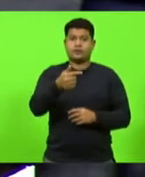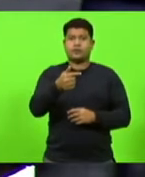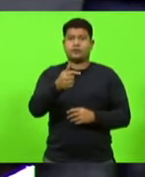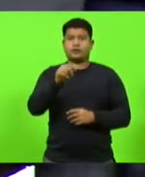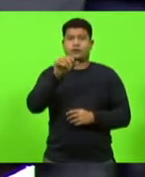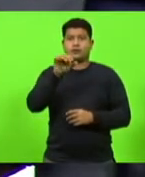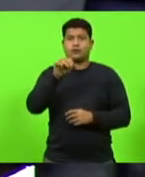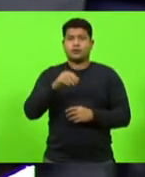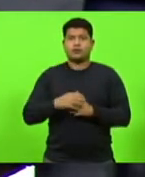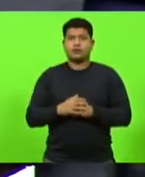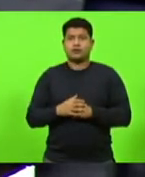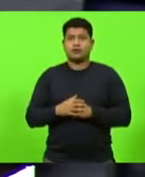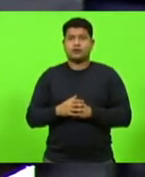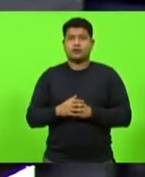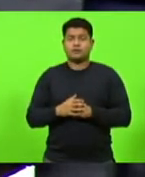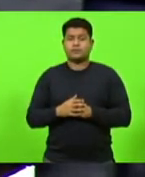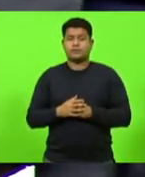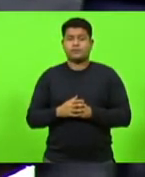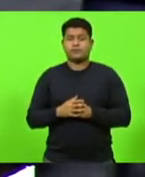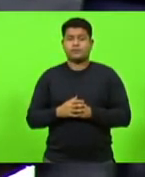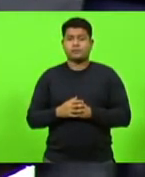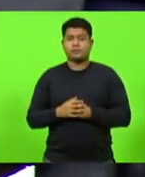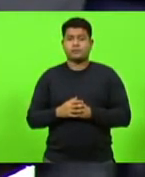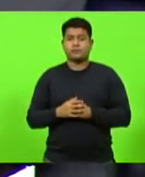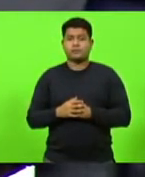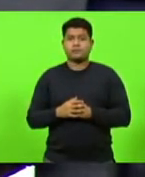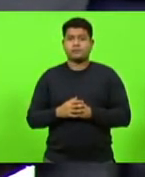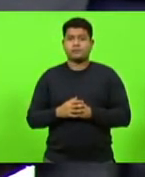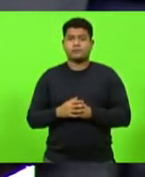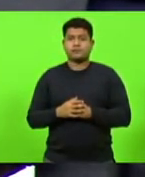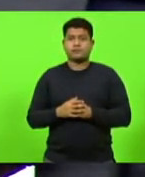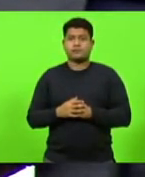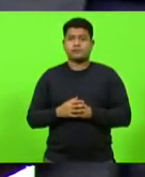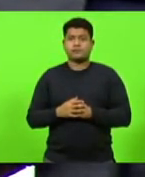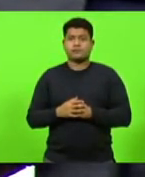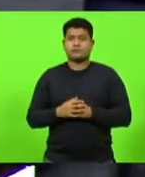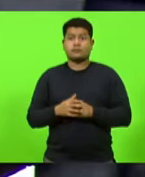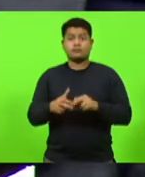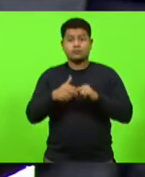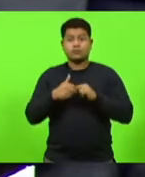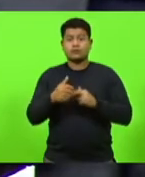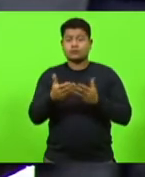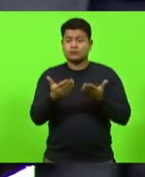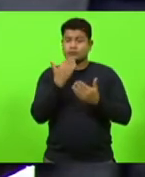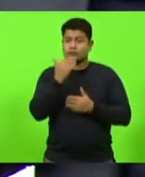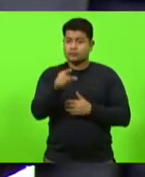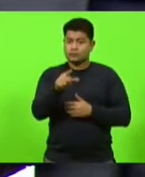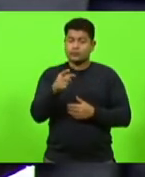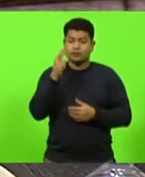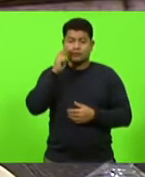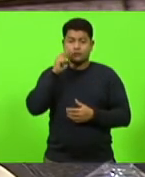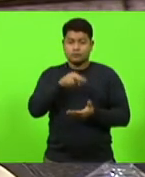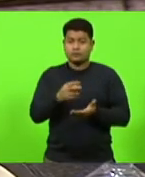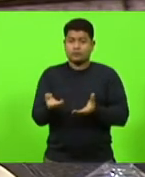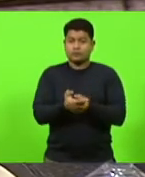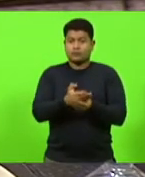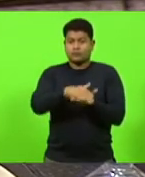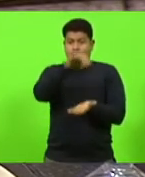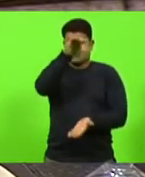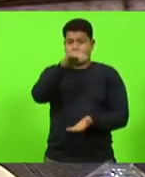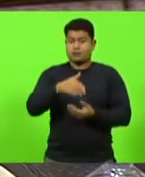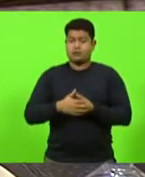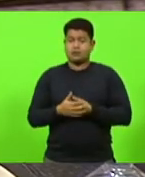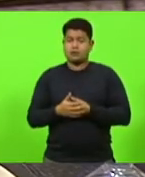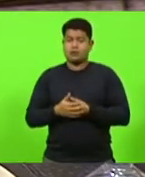folha 26. Não, então, mas aqui. Não, por isso então que eu pedi para Vossa Excelência ver os autos. Não, então é o seguinte: